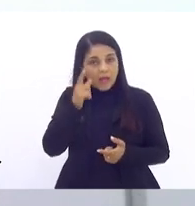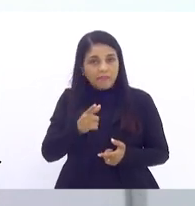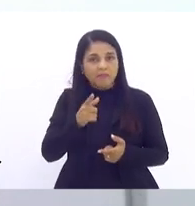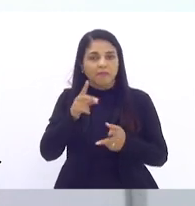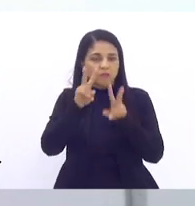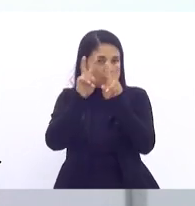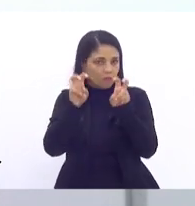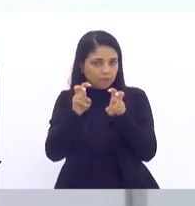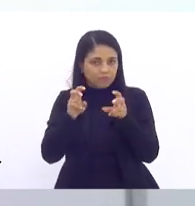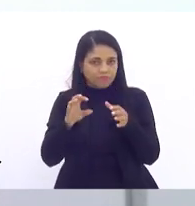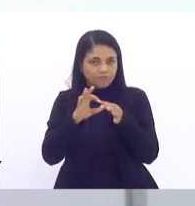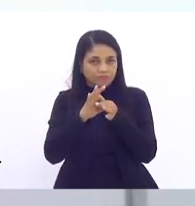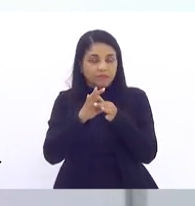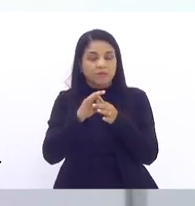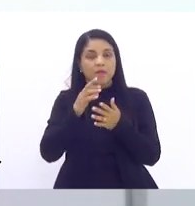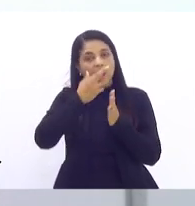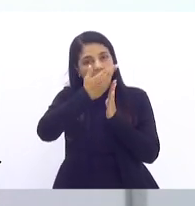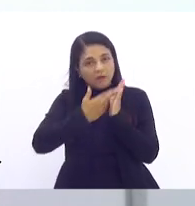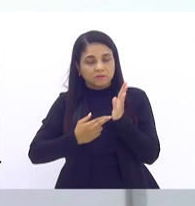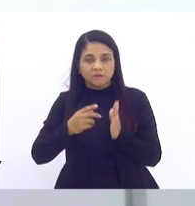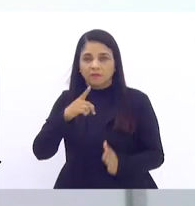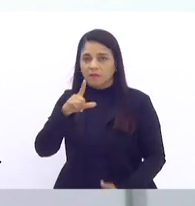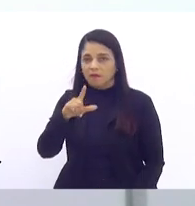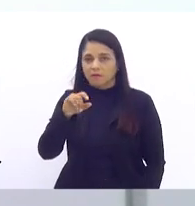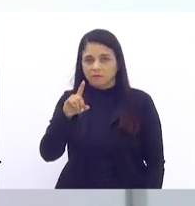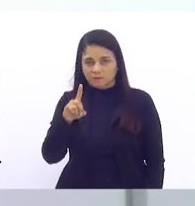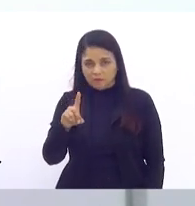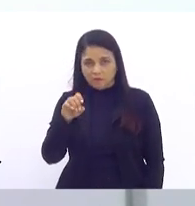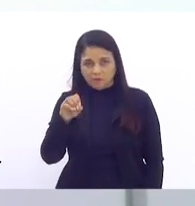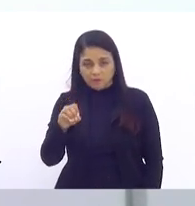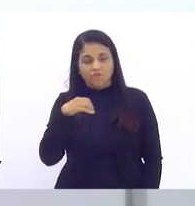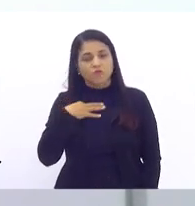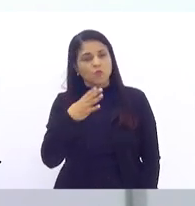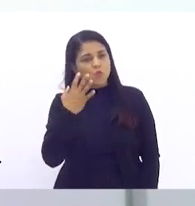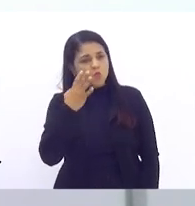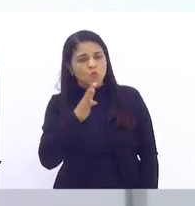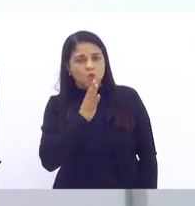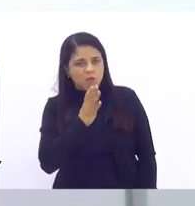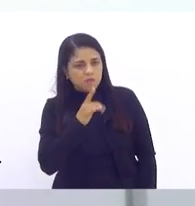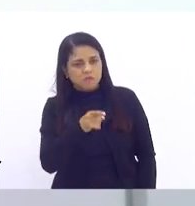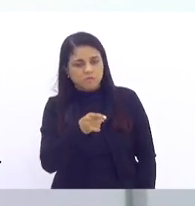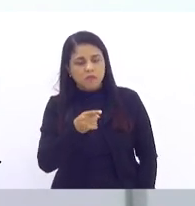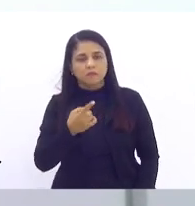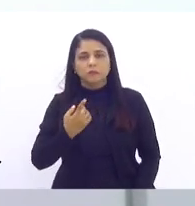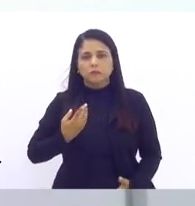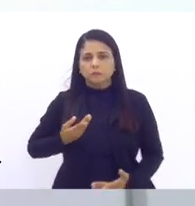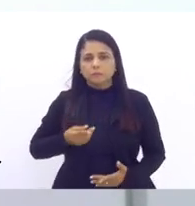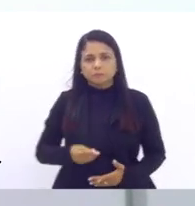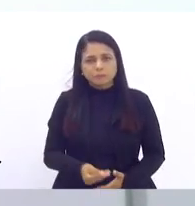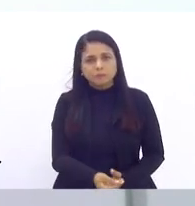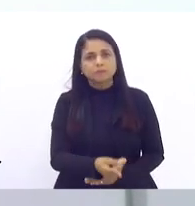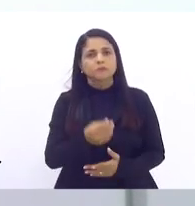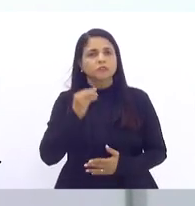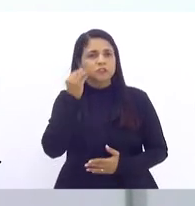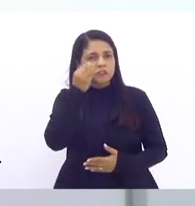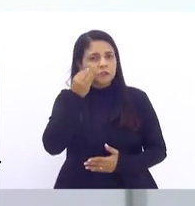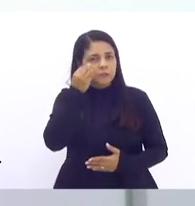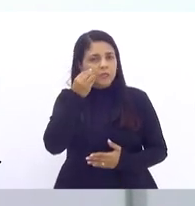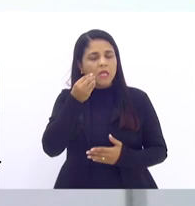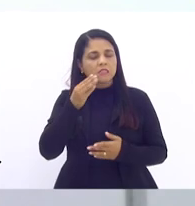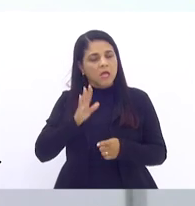importante que é relatoria da LDO eu tenho certeza que com todo o seu conhecimento só vai poder ajudar muito para poder preservar